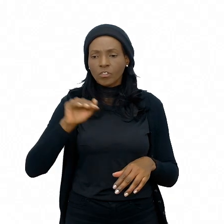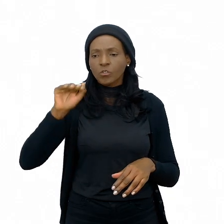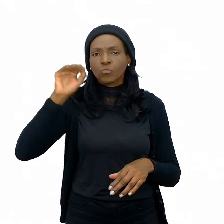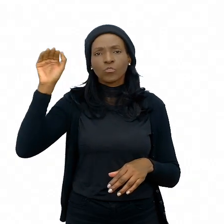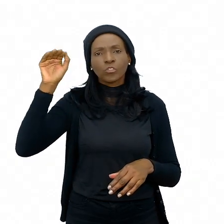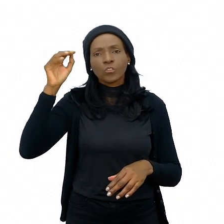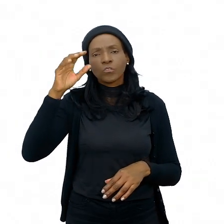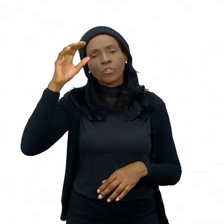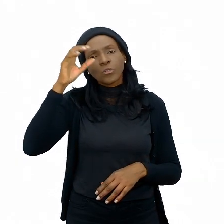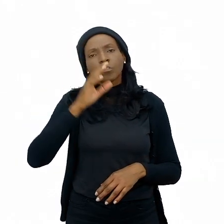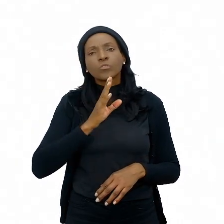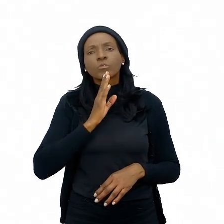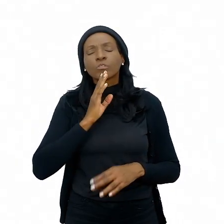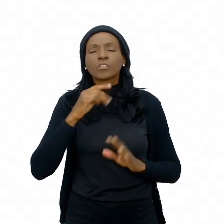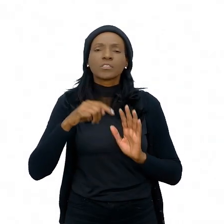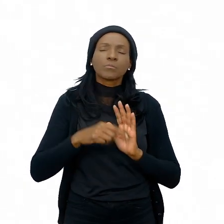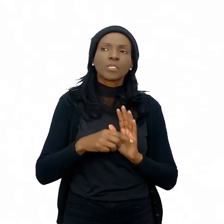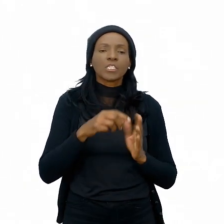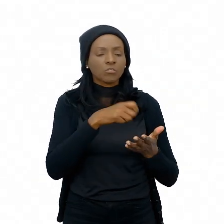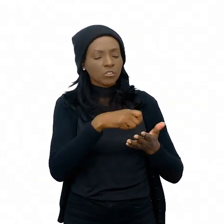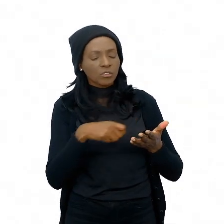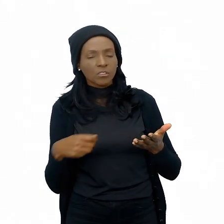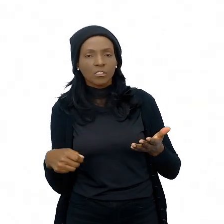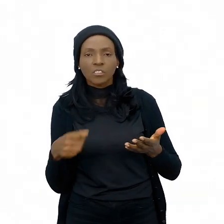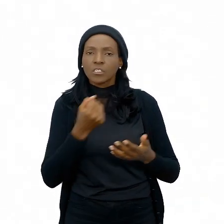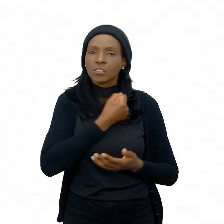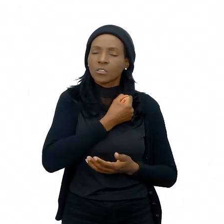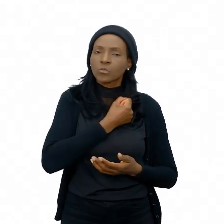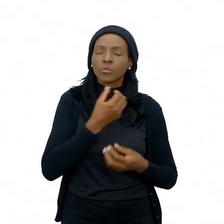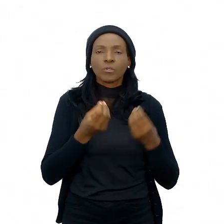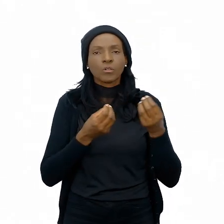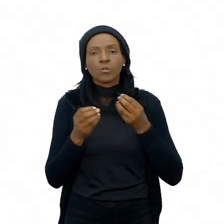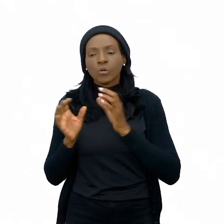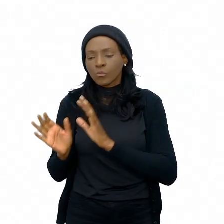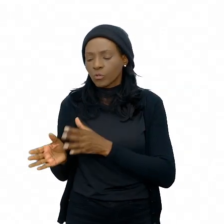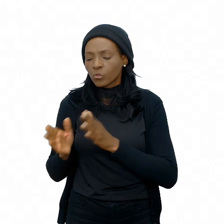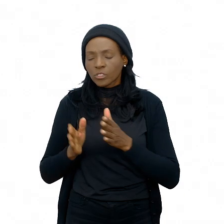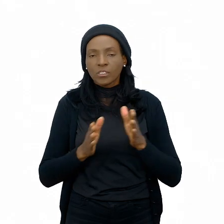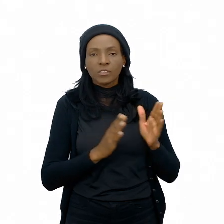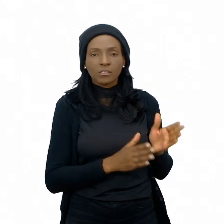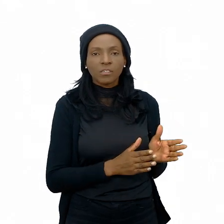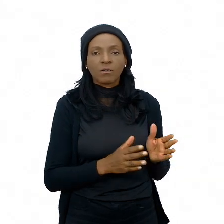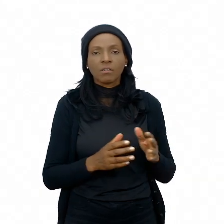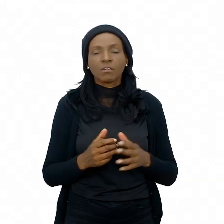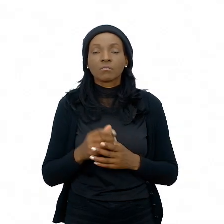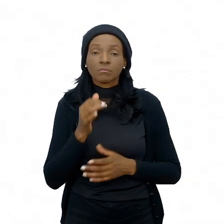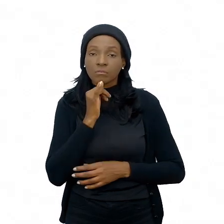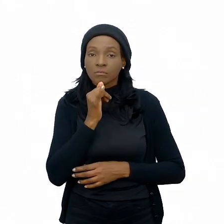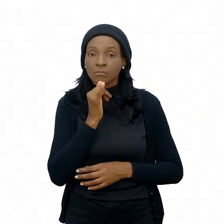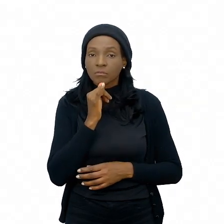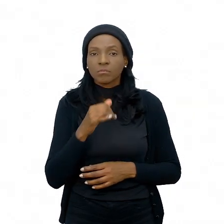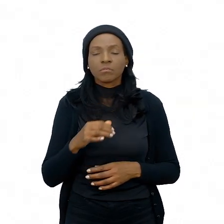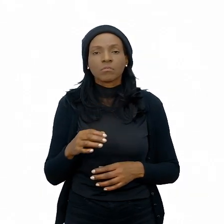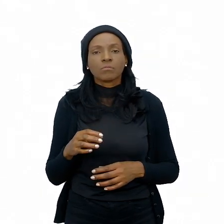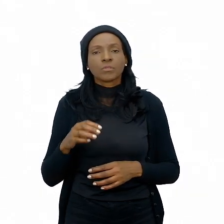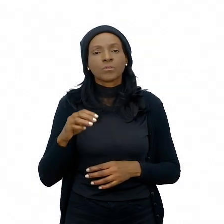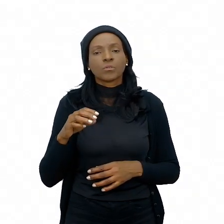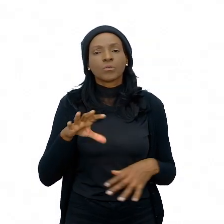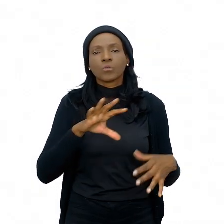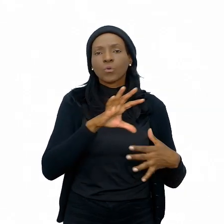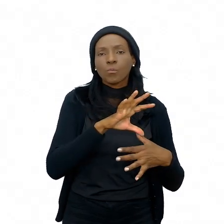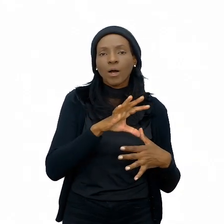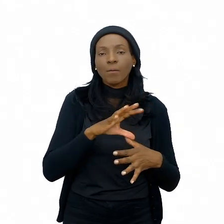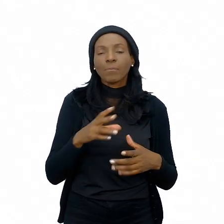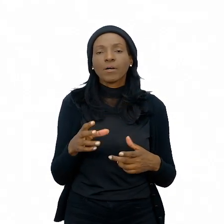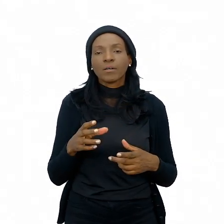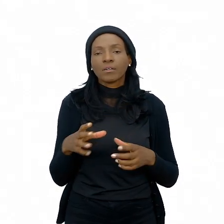conhecimento sobre a escrita dos números com a organização dos dados obtidos, a exemplo do mapa da classe para a